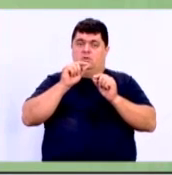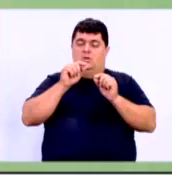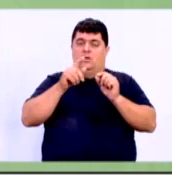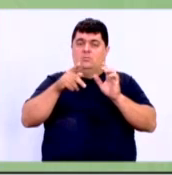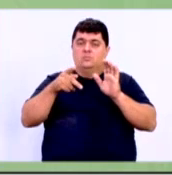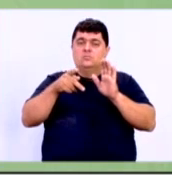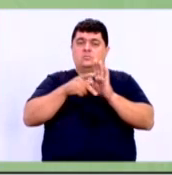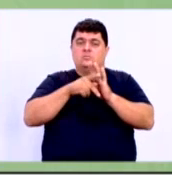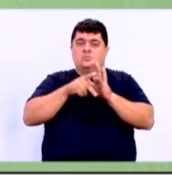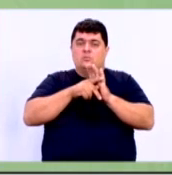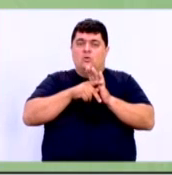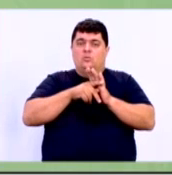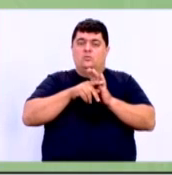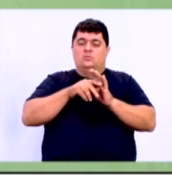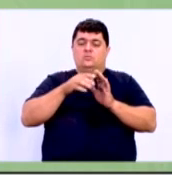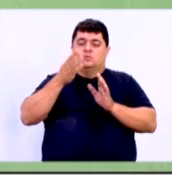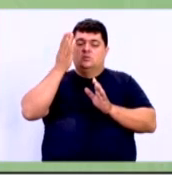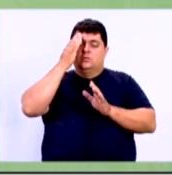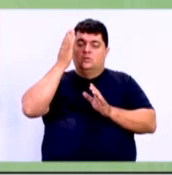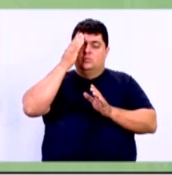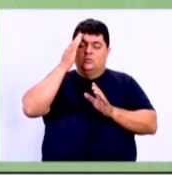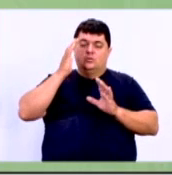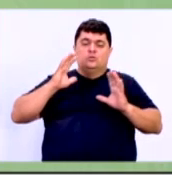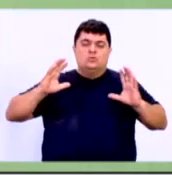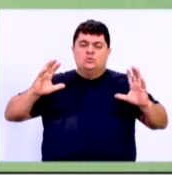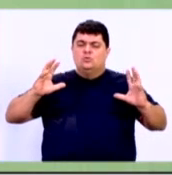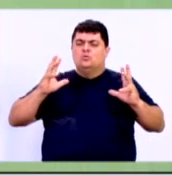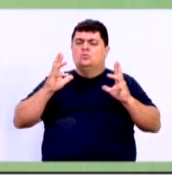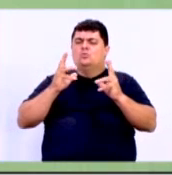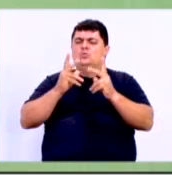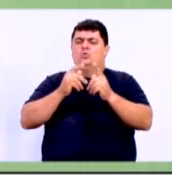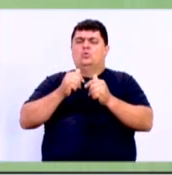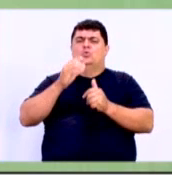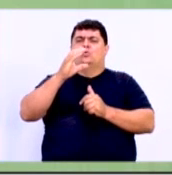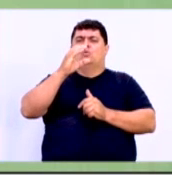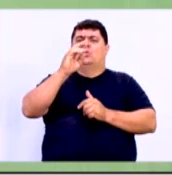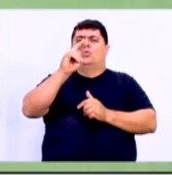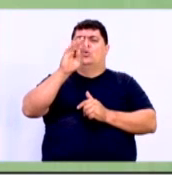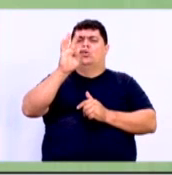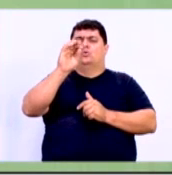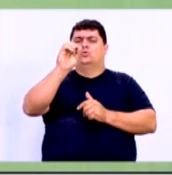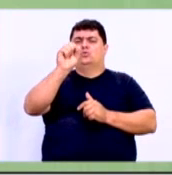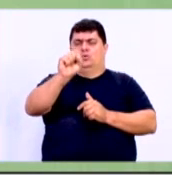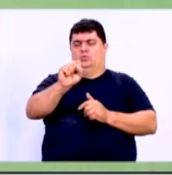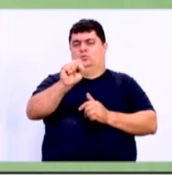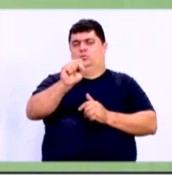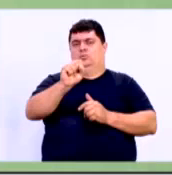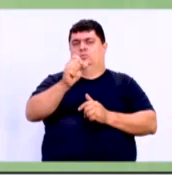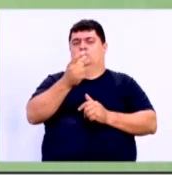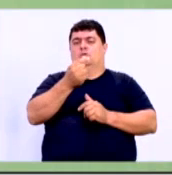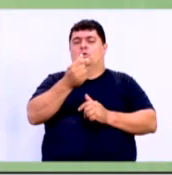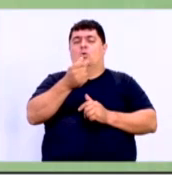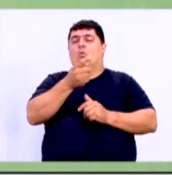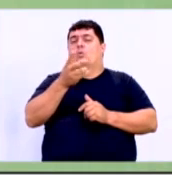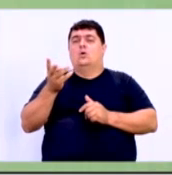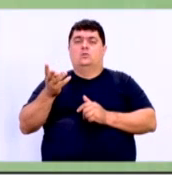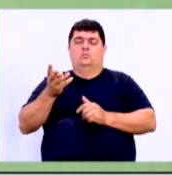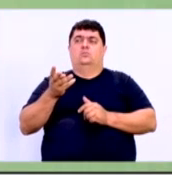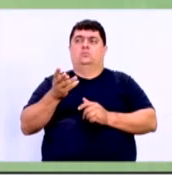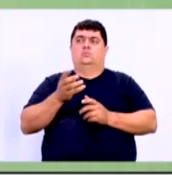na apropriação de todos os custos. Opa! Espera aí, professor, o senhor falou uma coisa